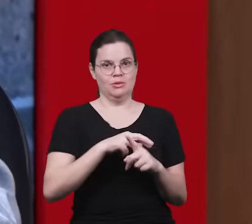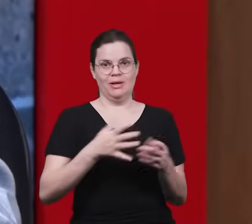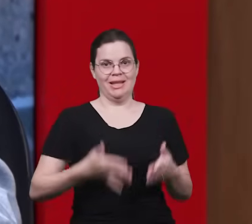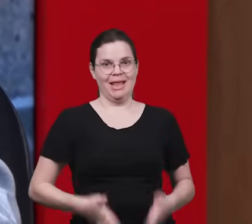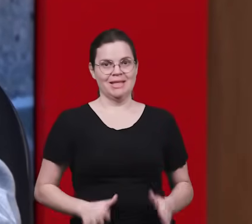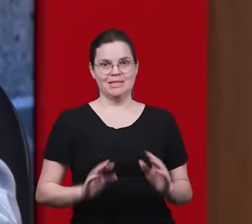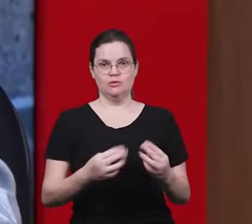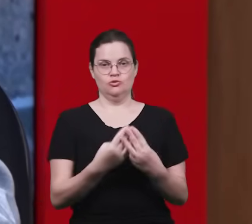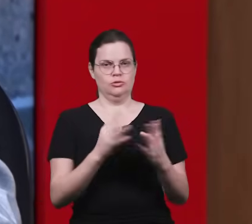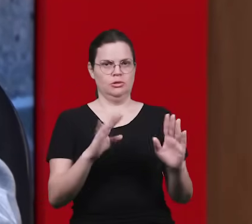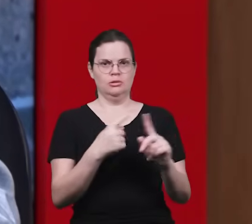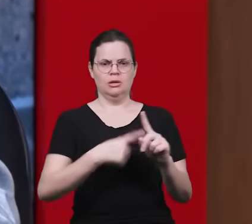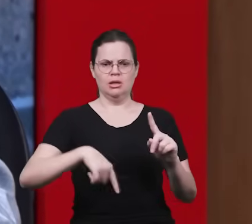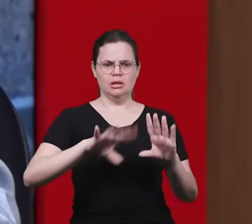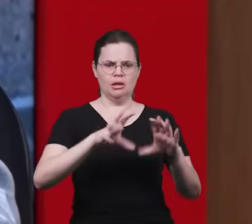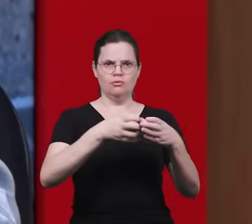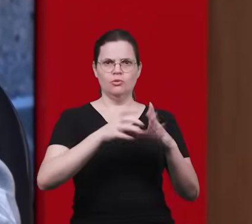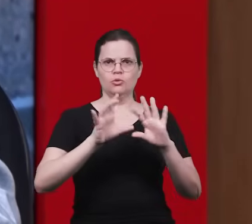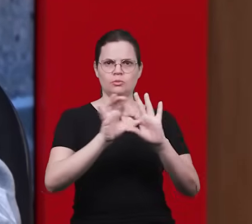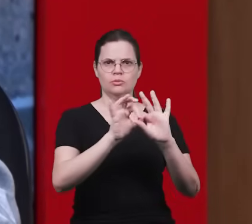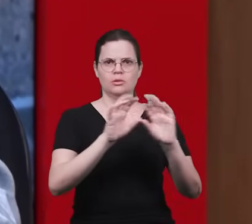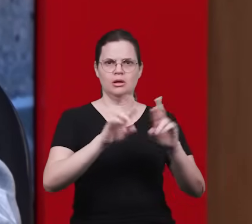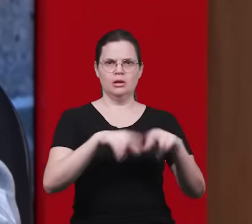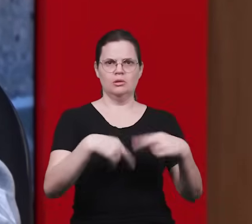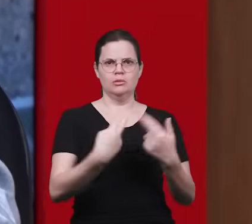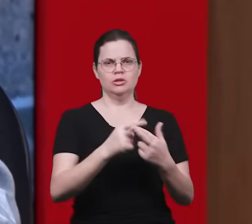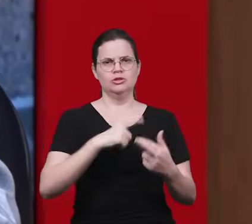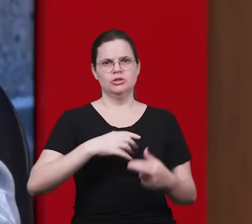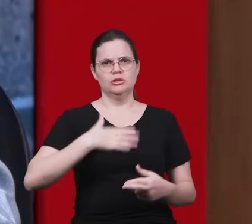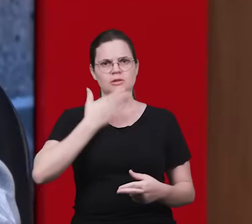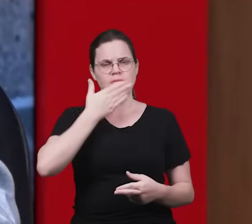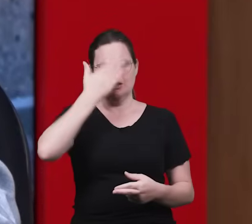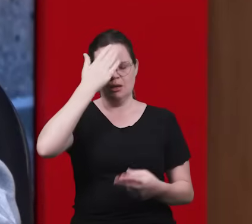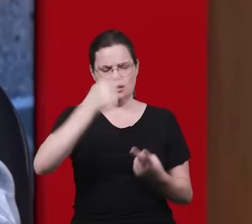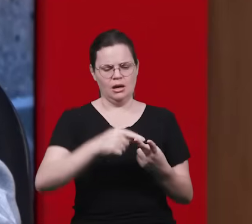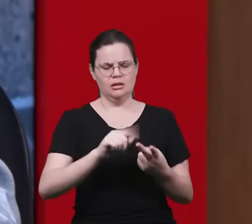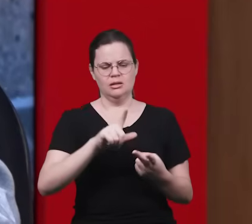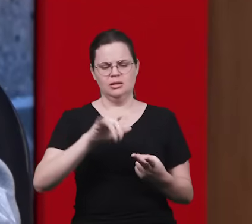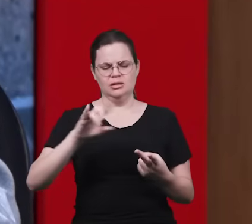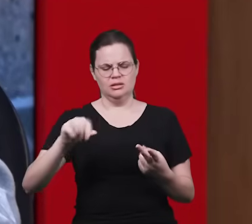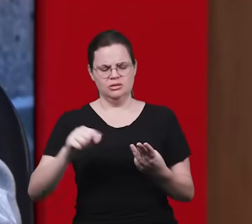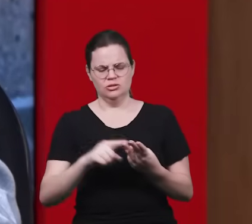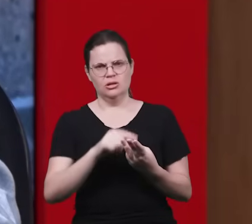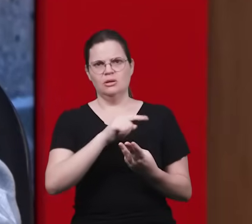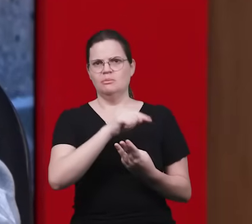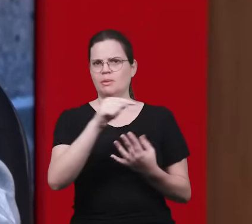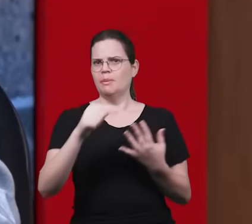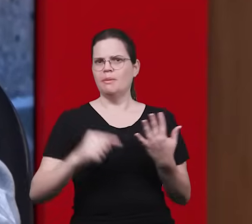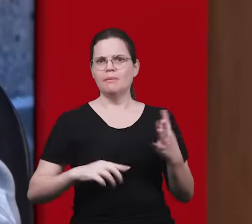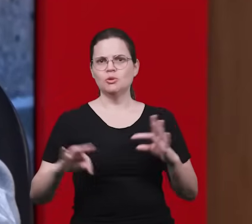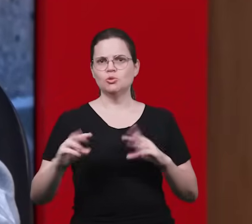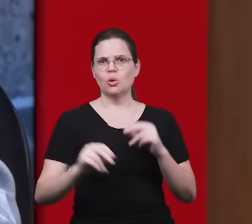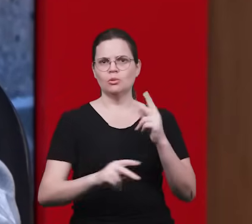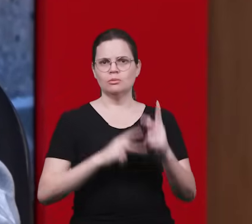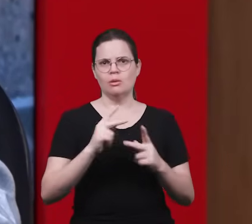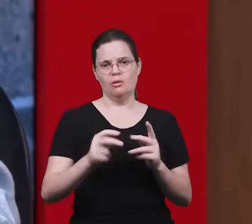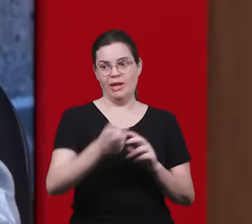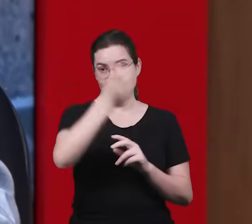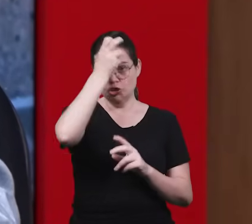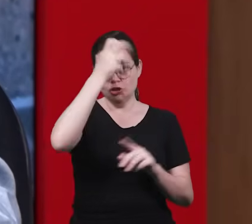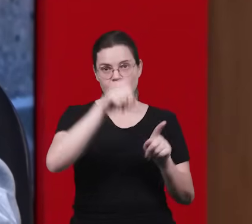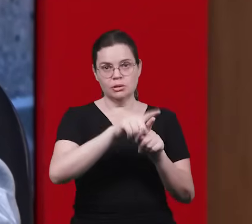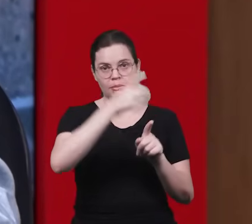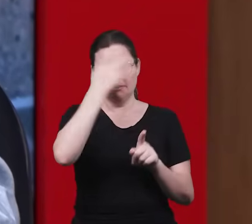judeus. E estava todo mundo reunido ali, árabes, cretenses, da Lídia, em todos os lugares ali próximo do